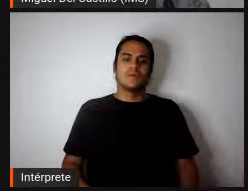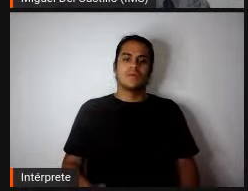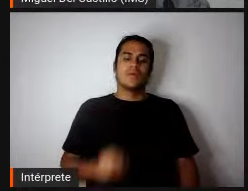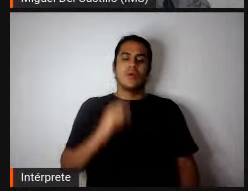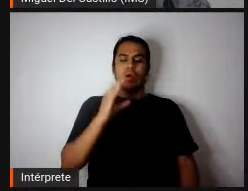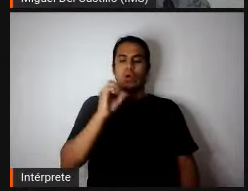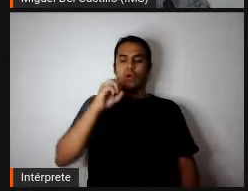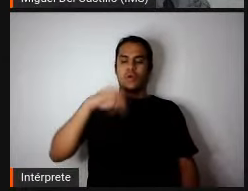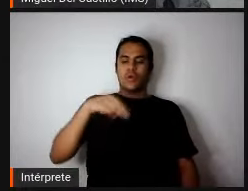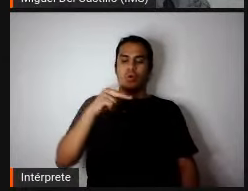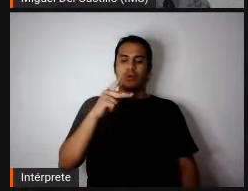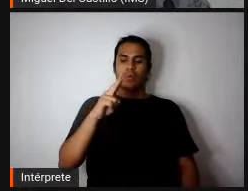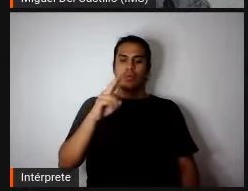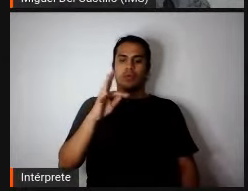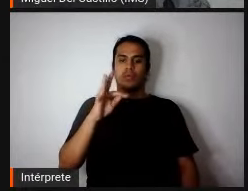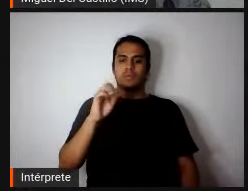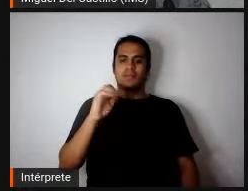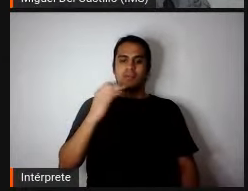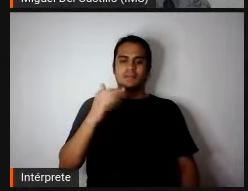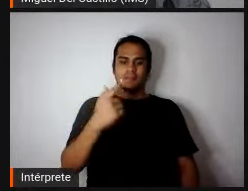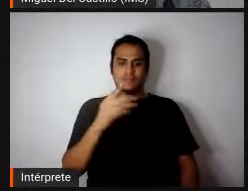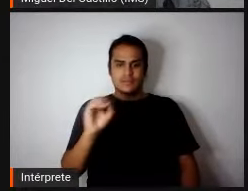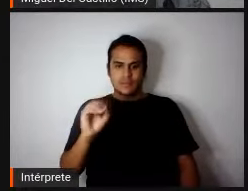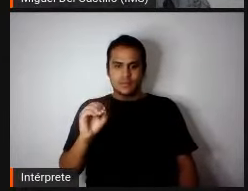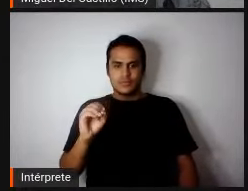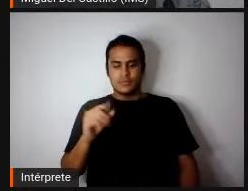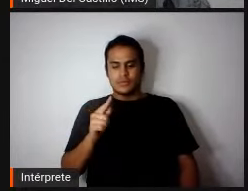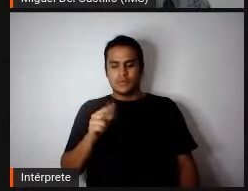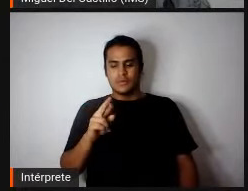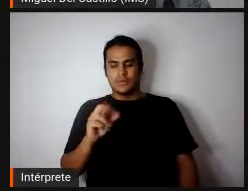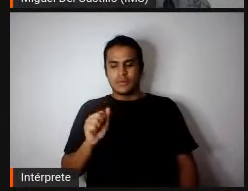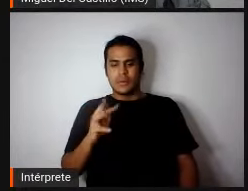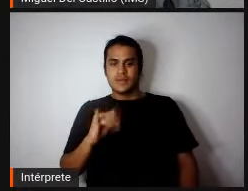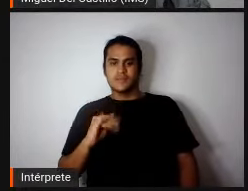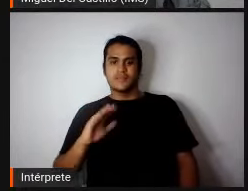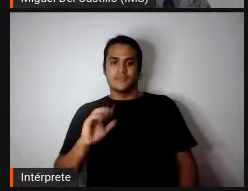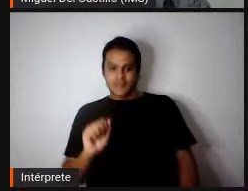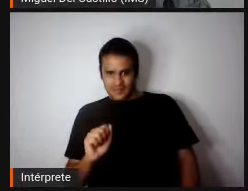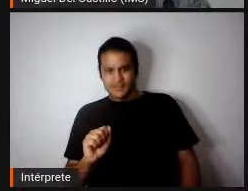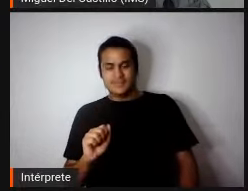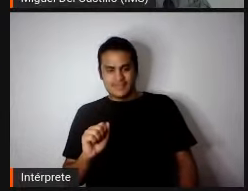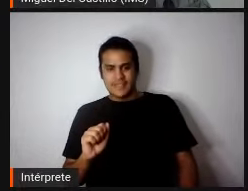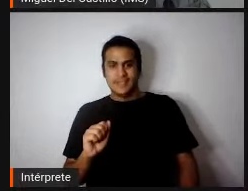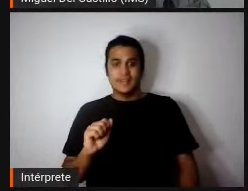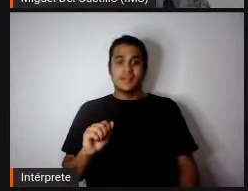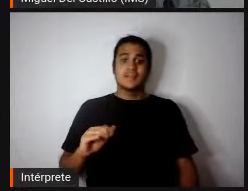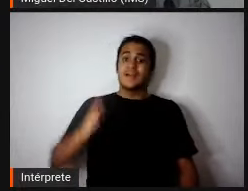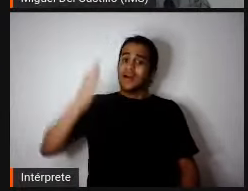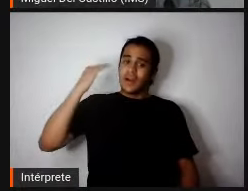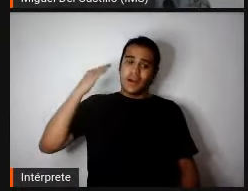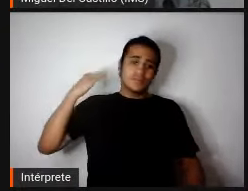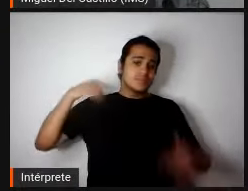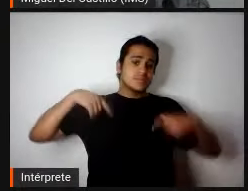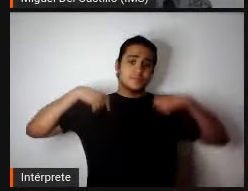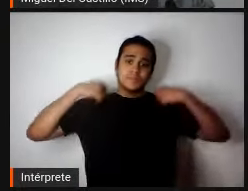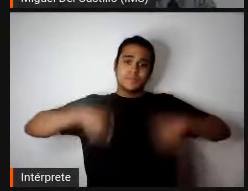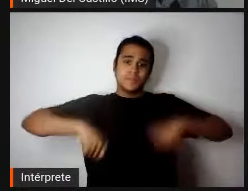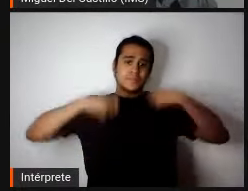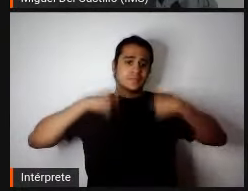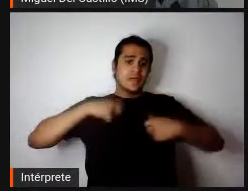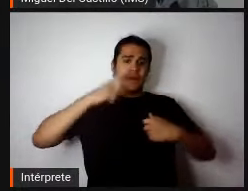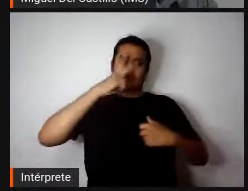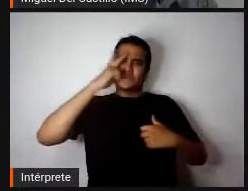Computação gráfica. Então, naquela época, era realmente uma coisa, você tinha que ser uma pessoa muito